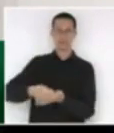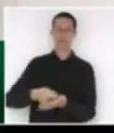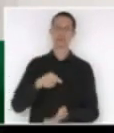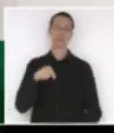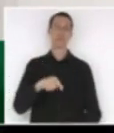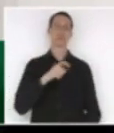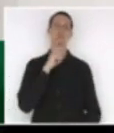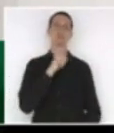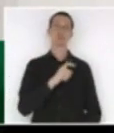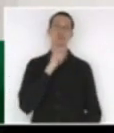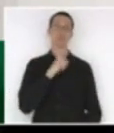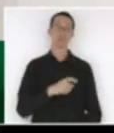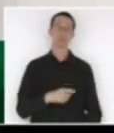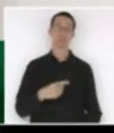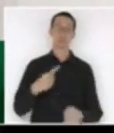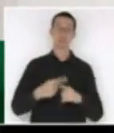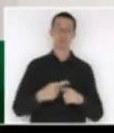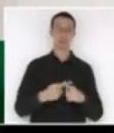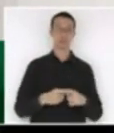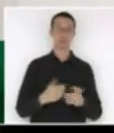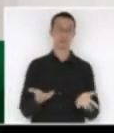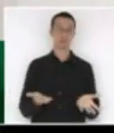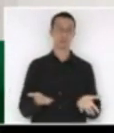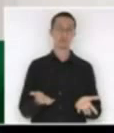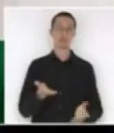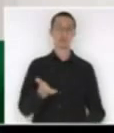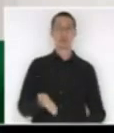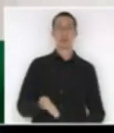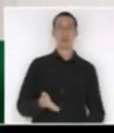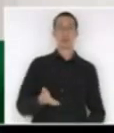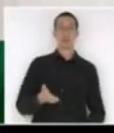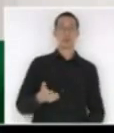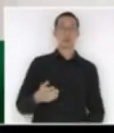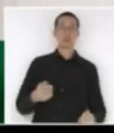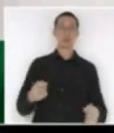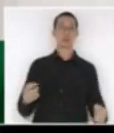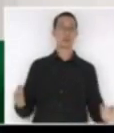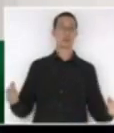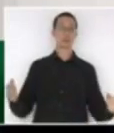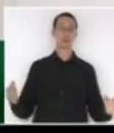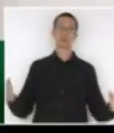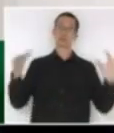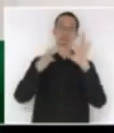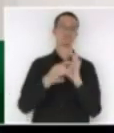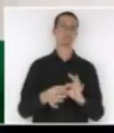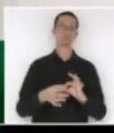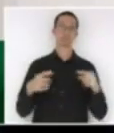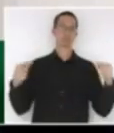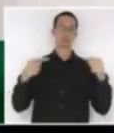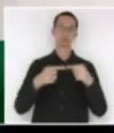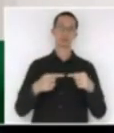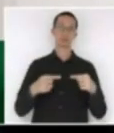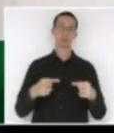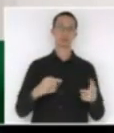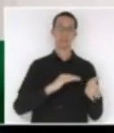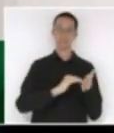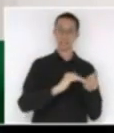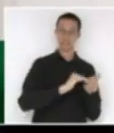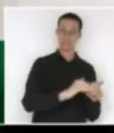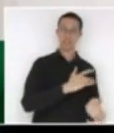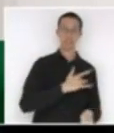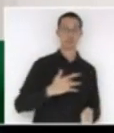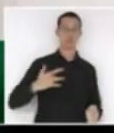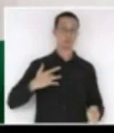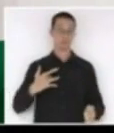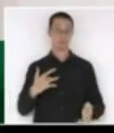recursos, porque não está havendo um entendimento entre a Secretaria Estadual de Saúde e a